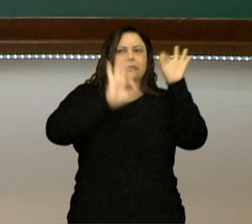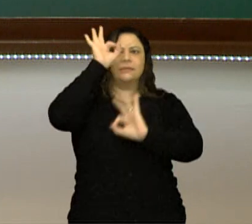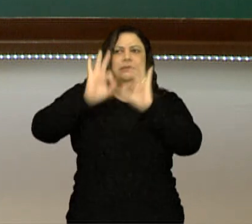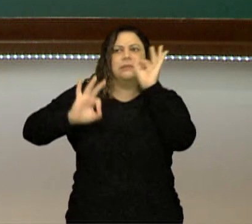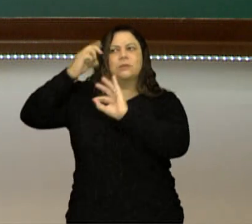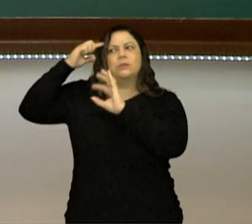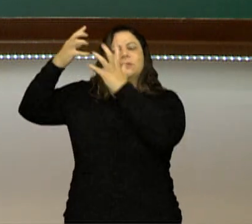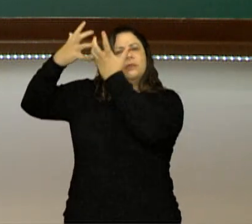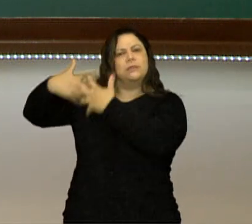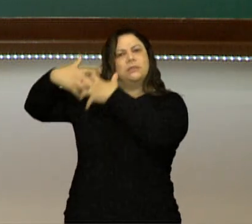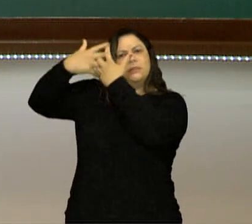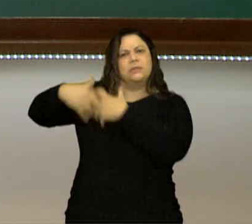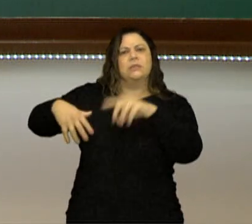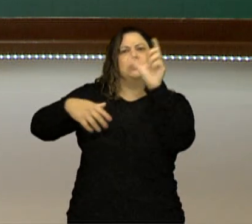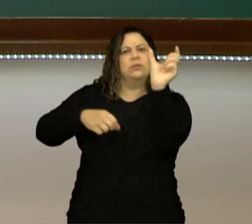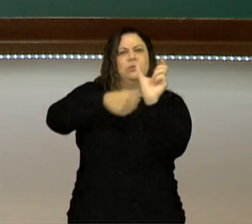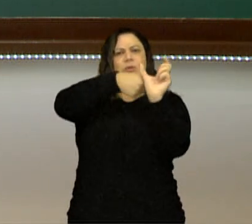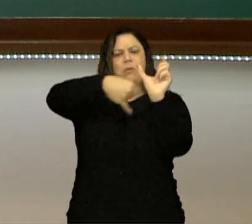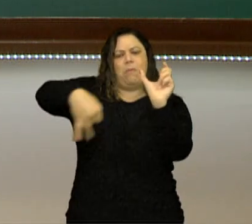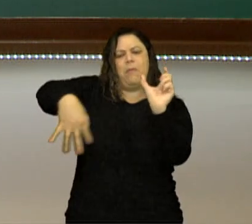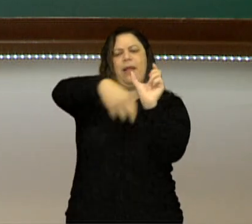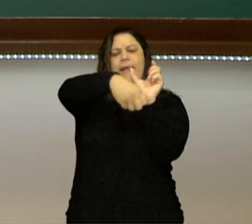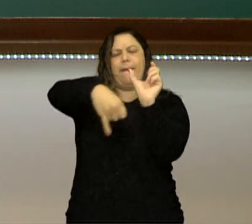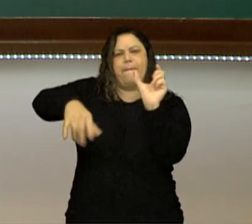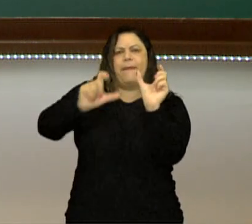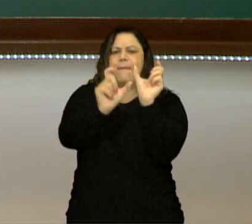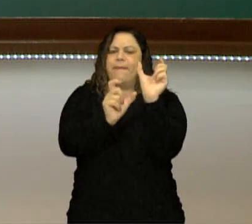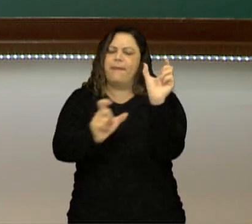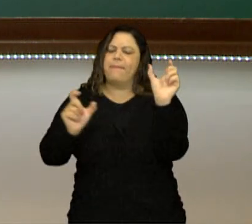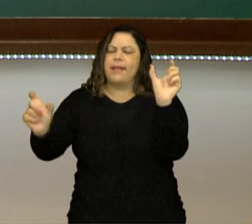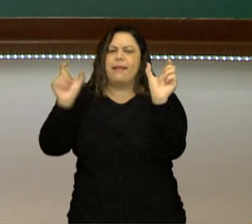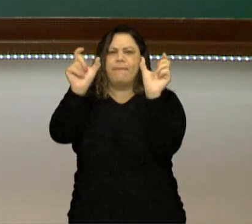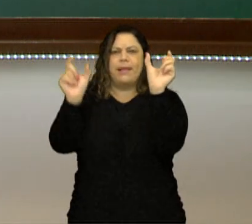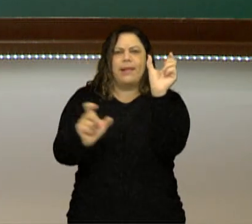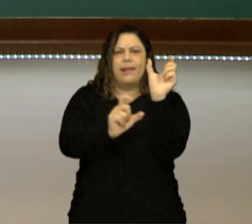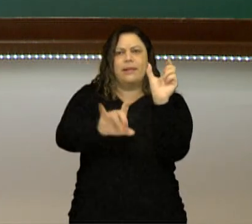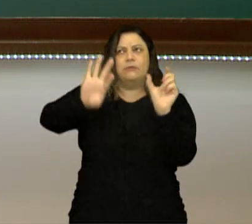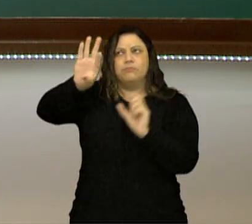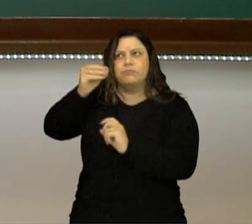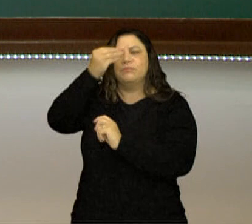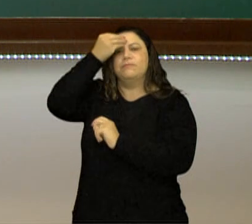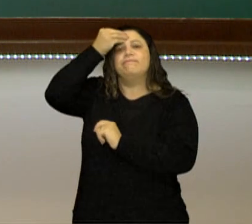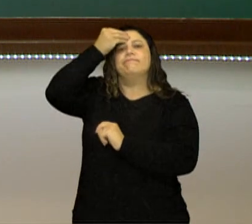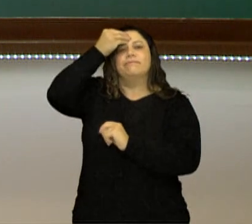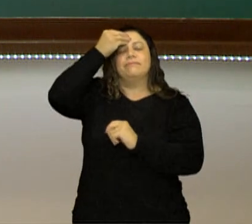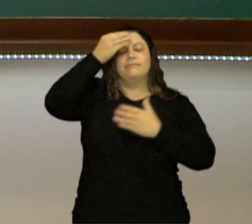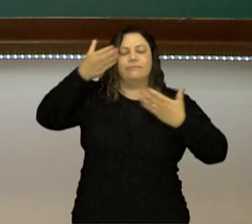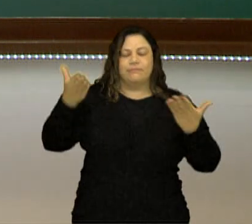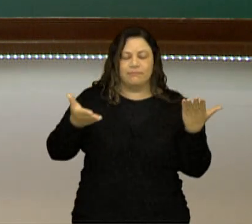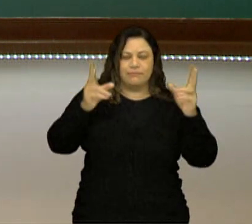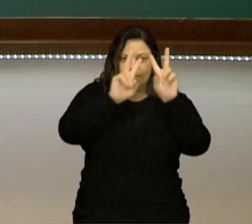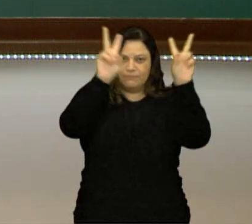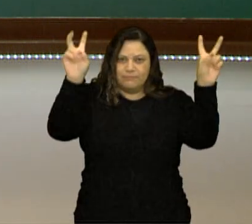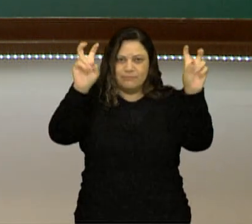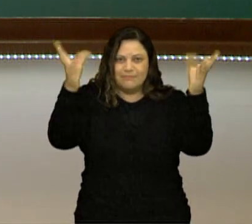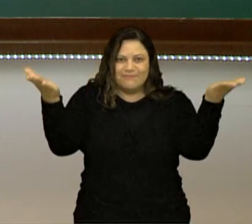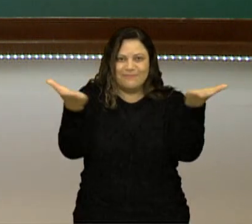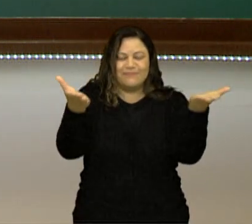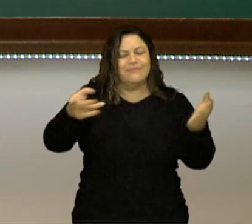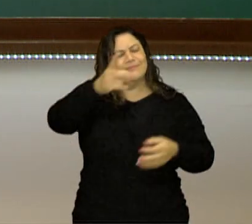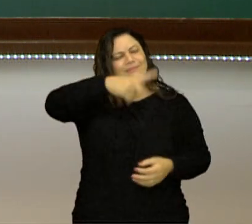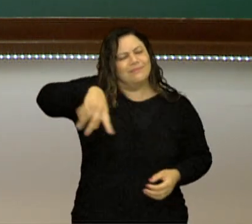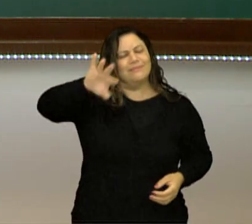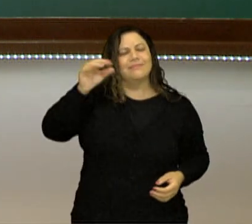mapas conceituais, umas relações importantes ali para você reforçar esse assunto na tua cabeça, tá? Com certeza, é um